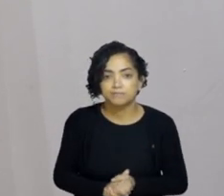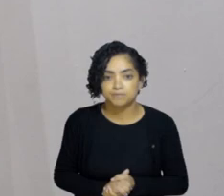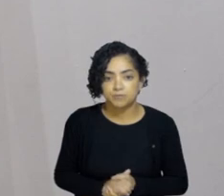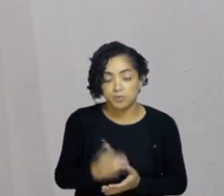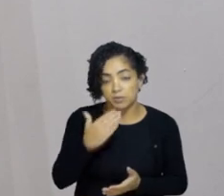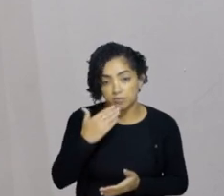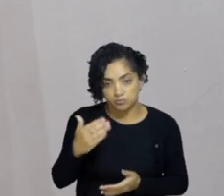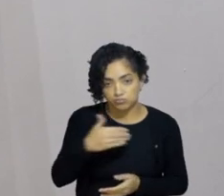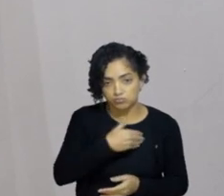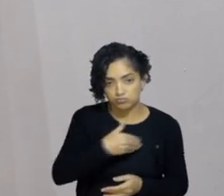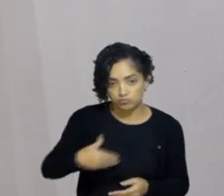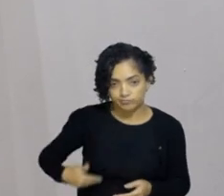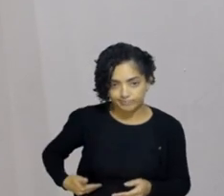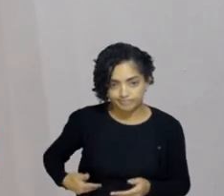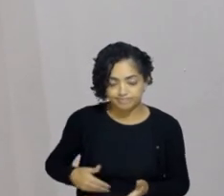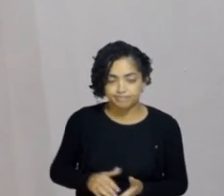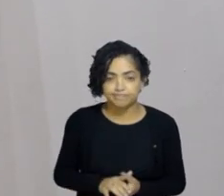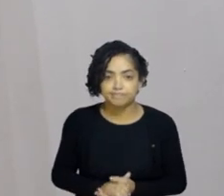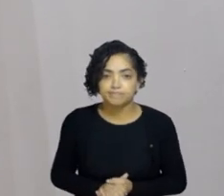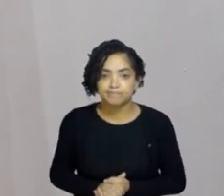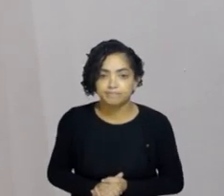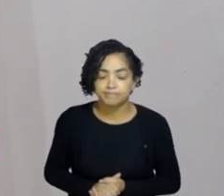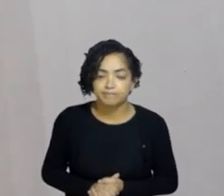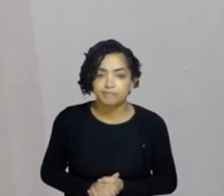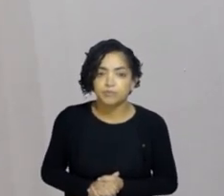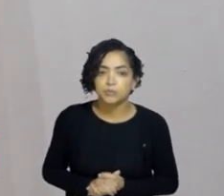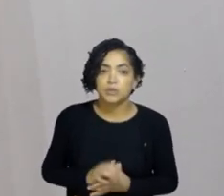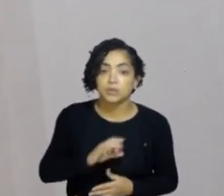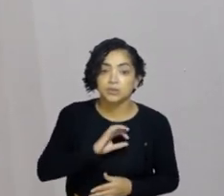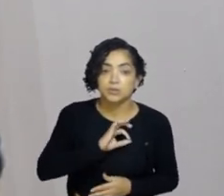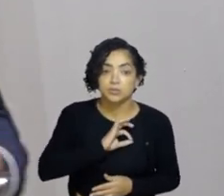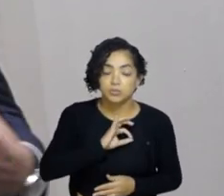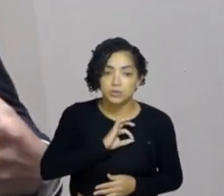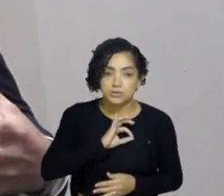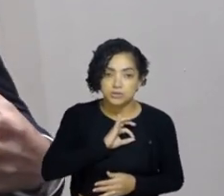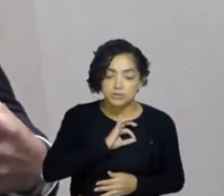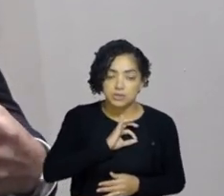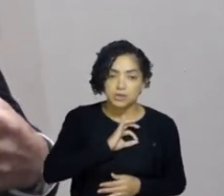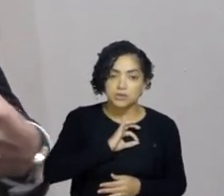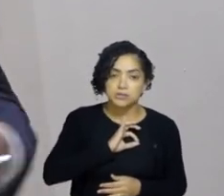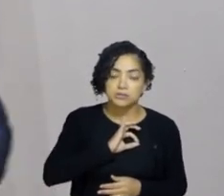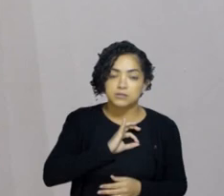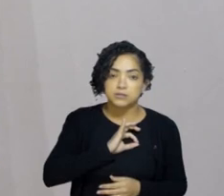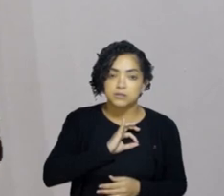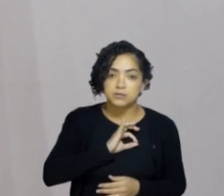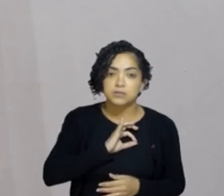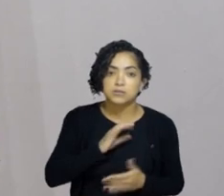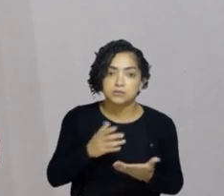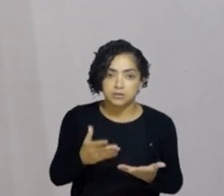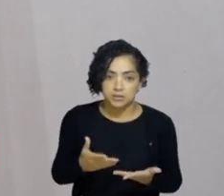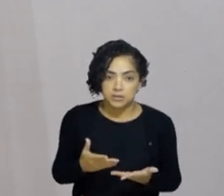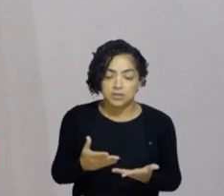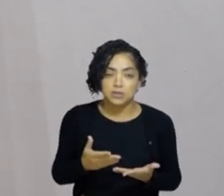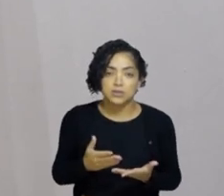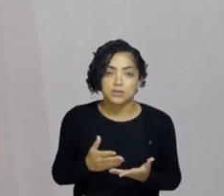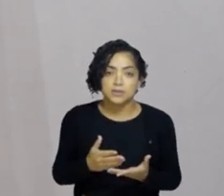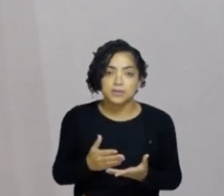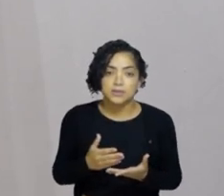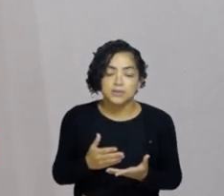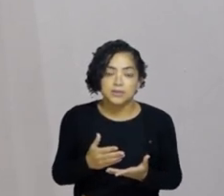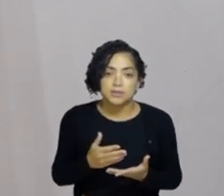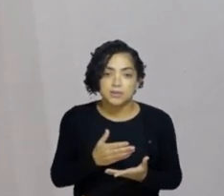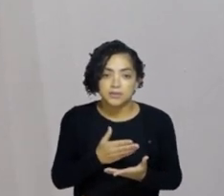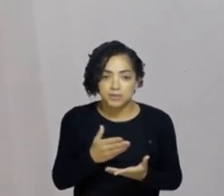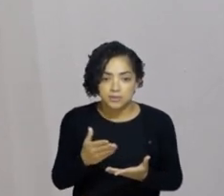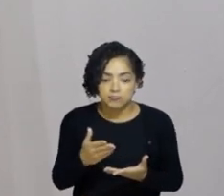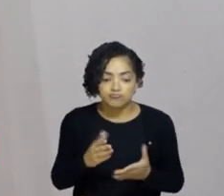governador Jorginho. Policiais que tem tido uma redução do efetivo, eis que